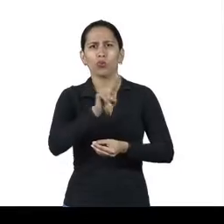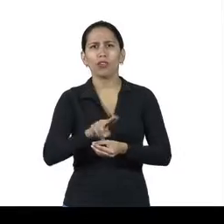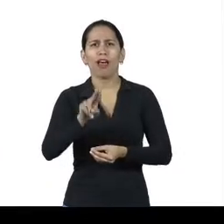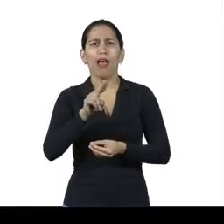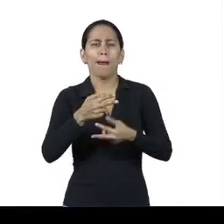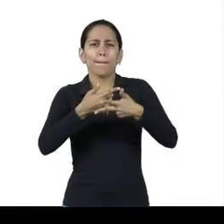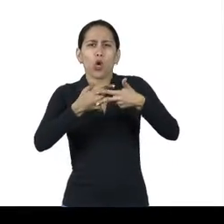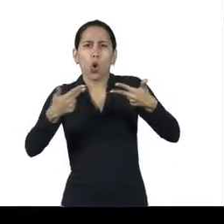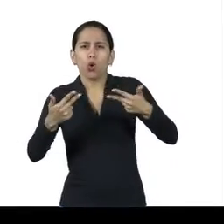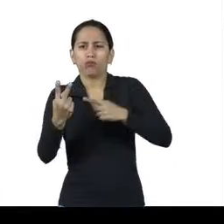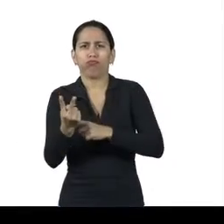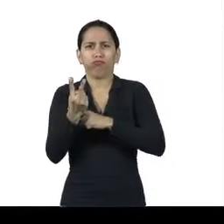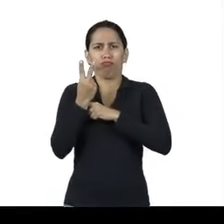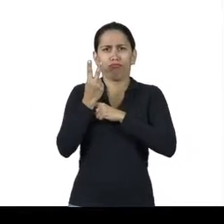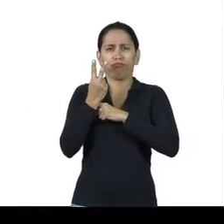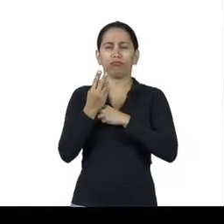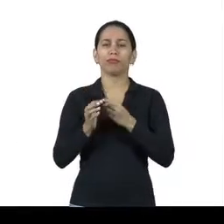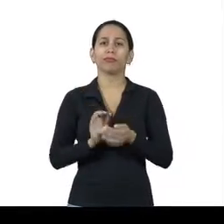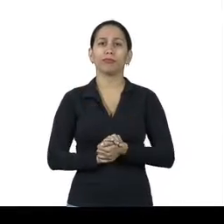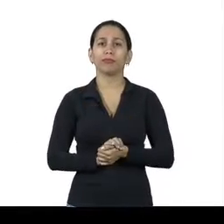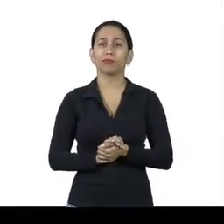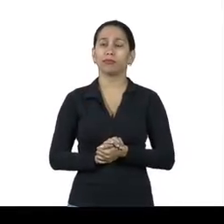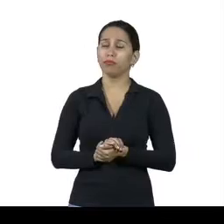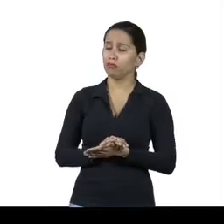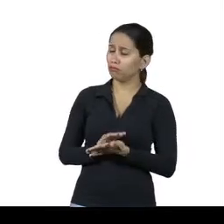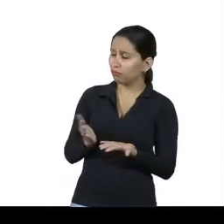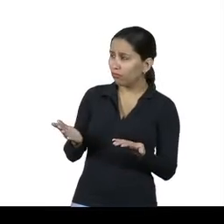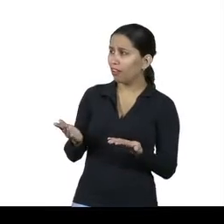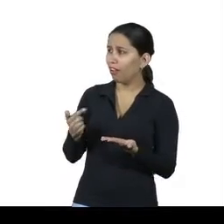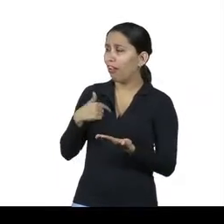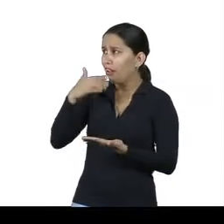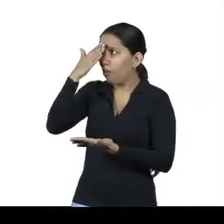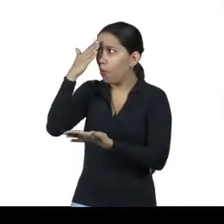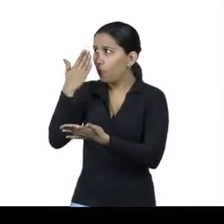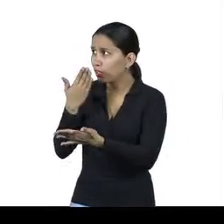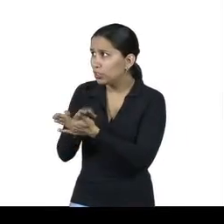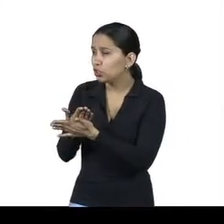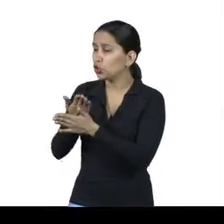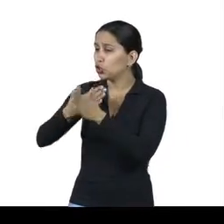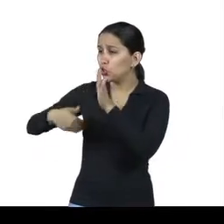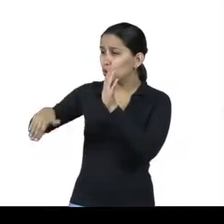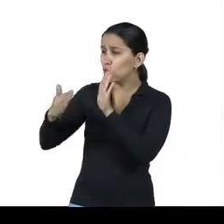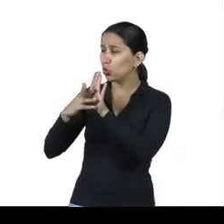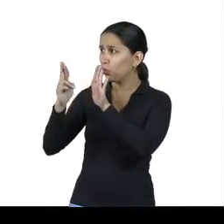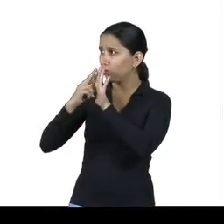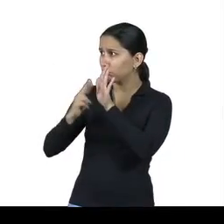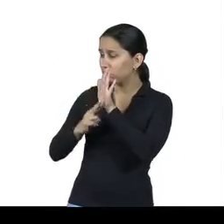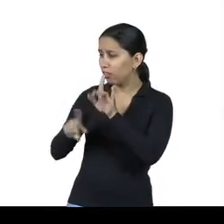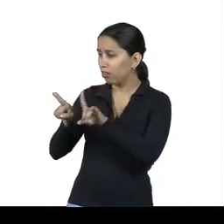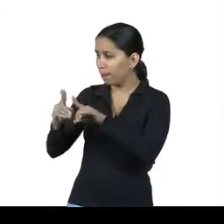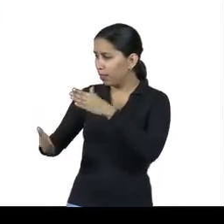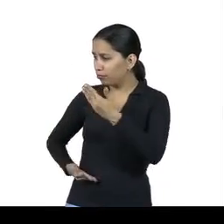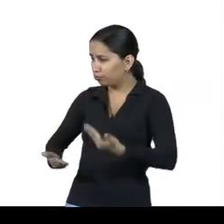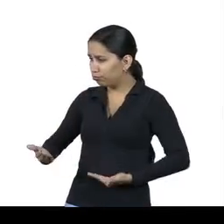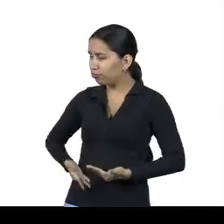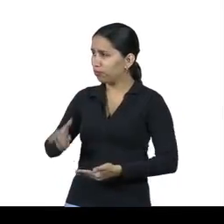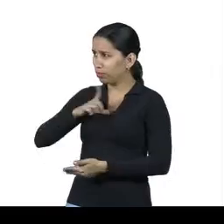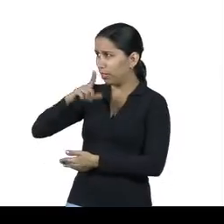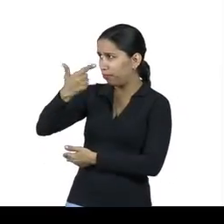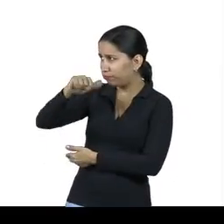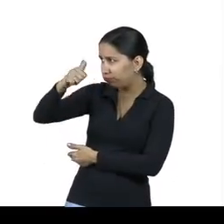segura. Depois disso, João Ricardo, eu acredito que tanto os procedimentos quanto os trabalhadores continuam a ser avaliados,